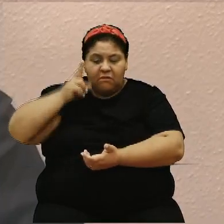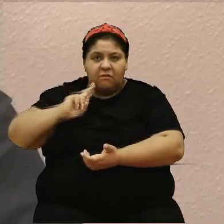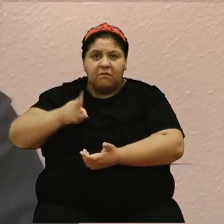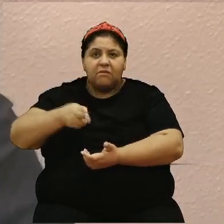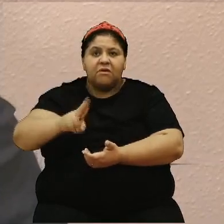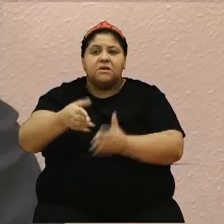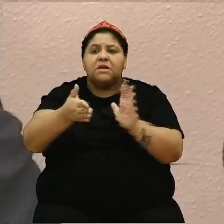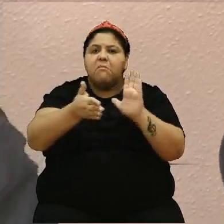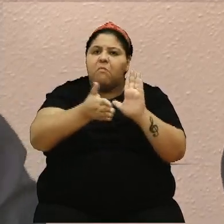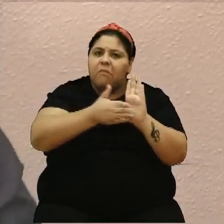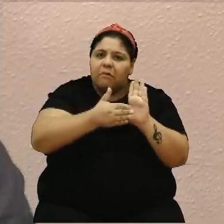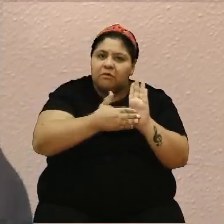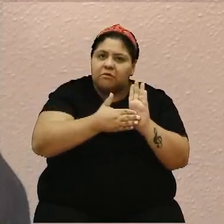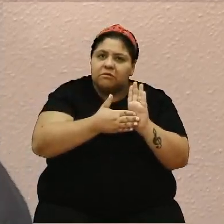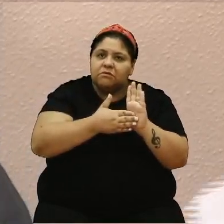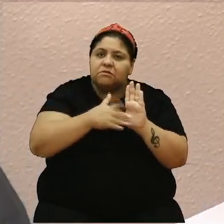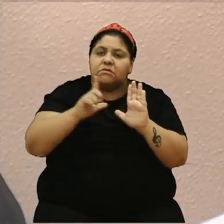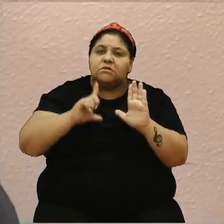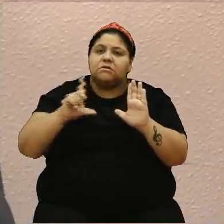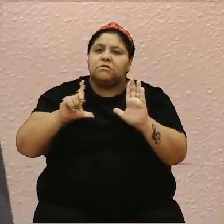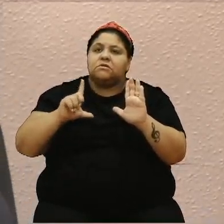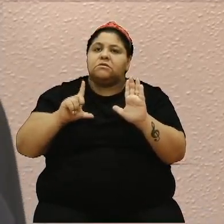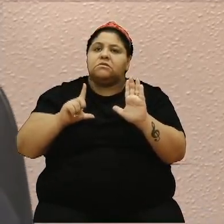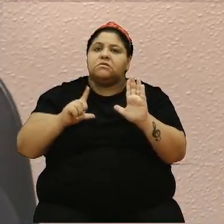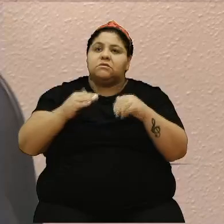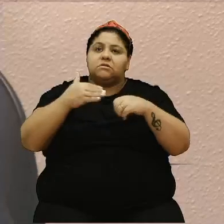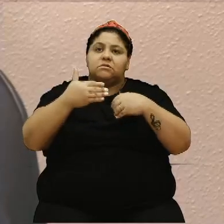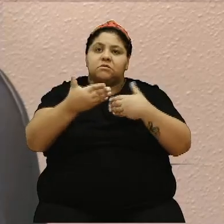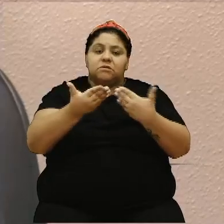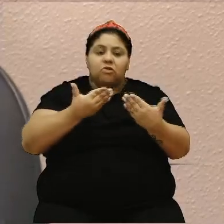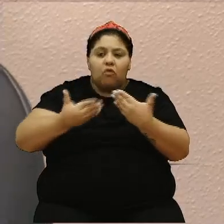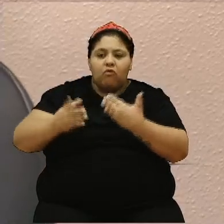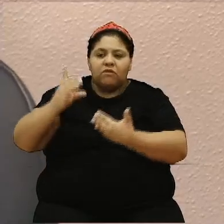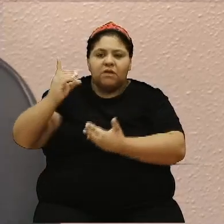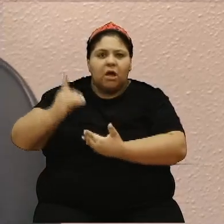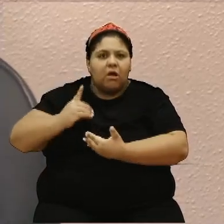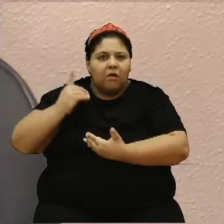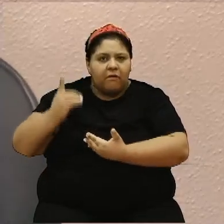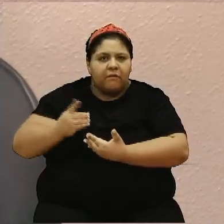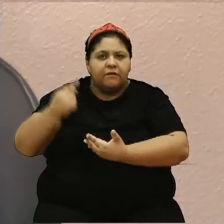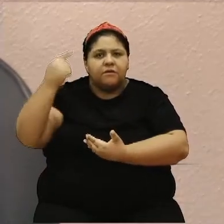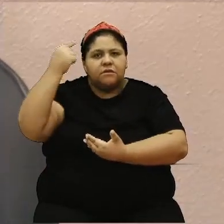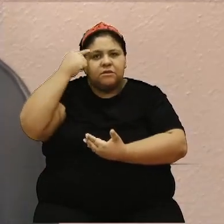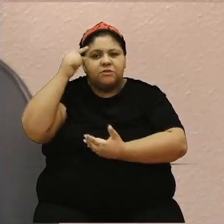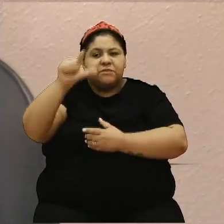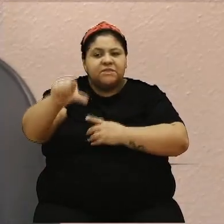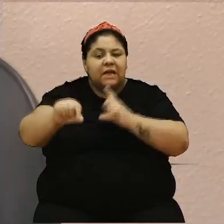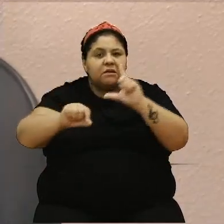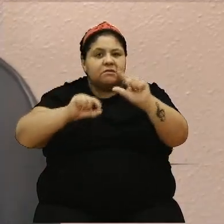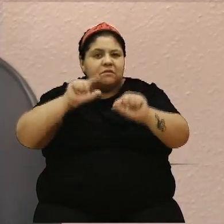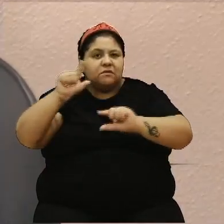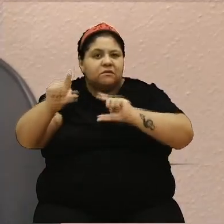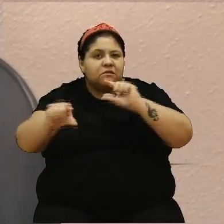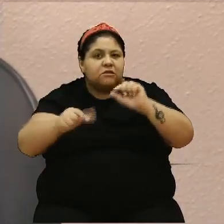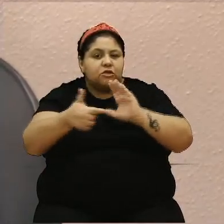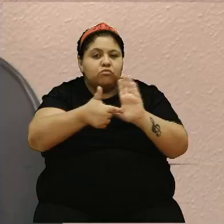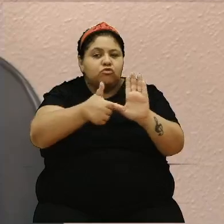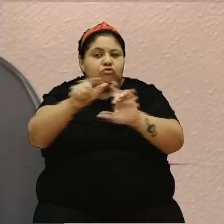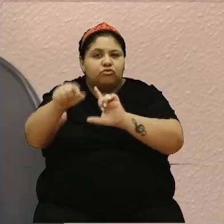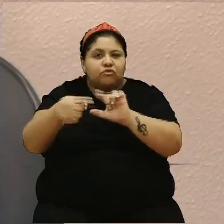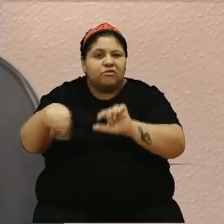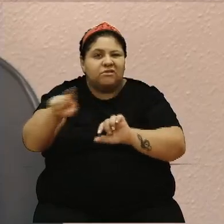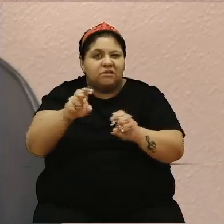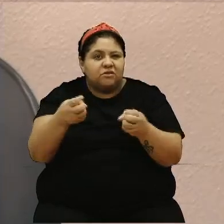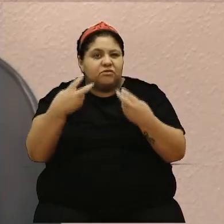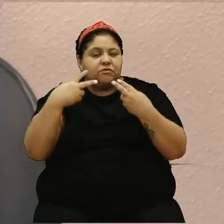forma propositiva, tenho disposição sim de dialogar com as nossas deputadas, de pensar alternativas, de trazer sugestões. Se a gente